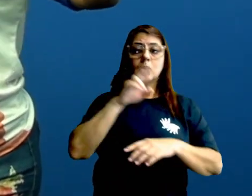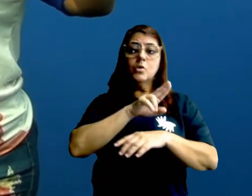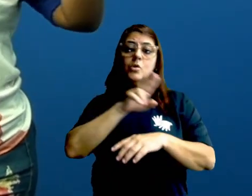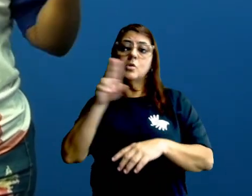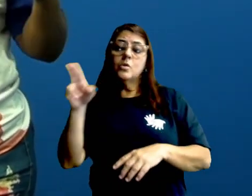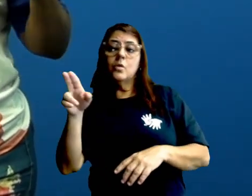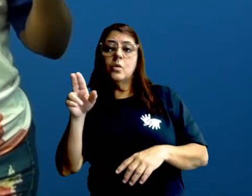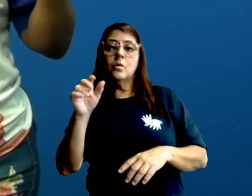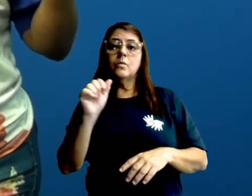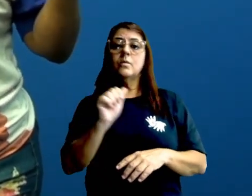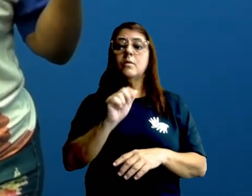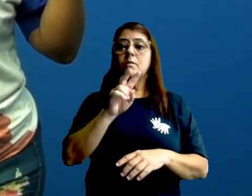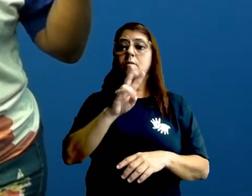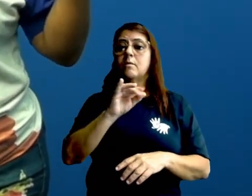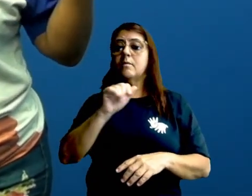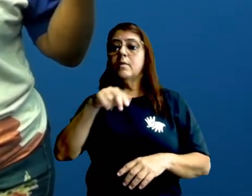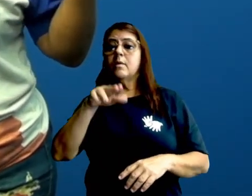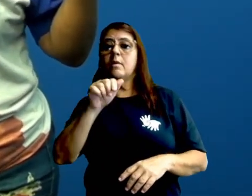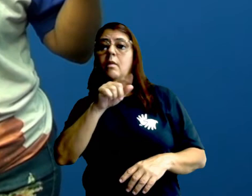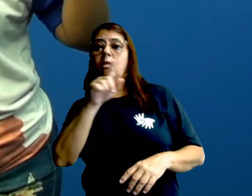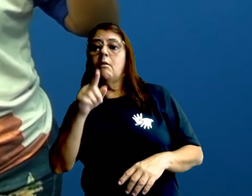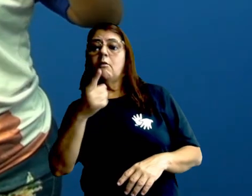Imagine se ele fosse a grande